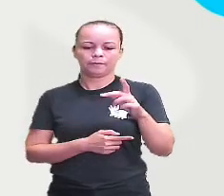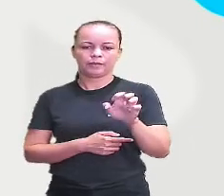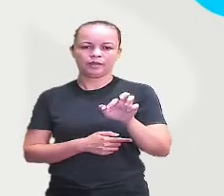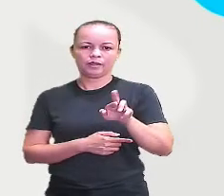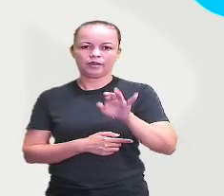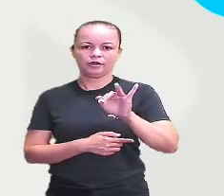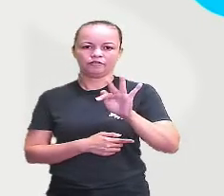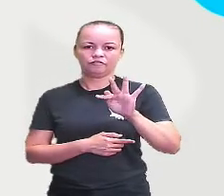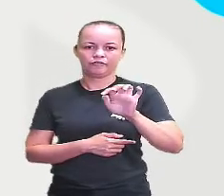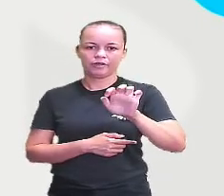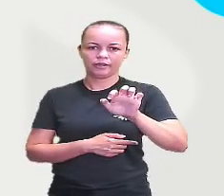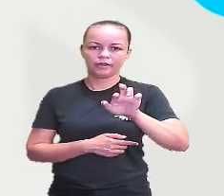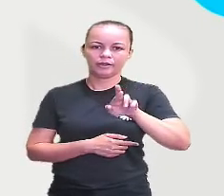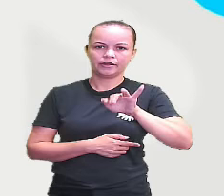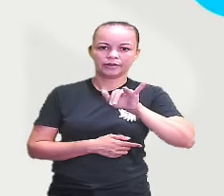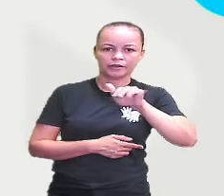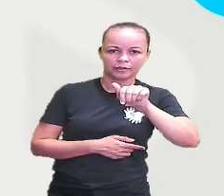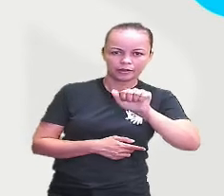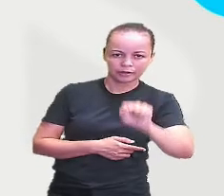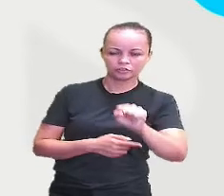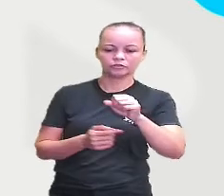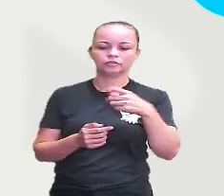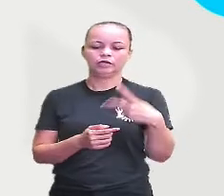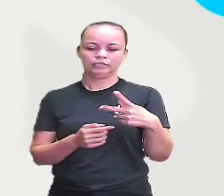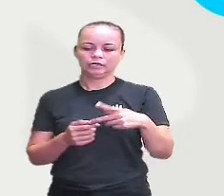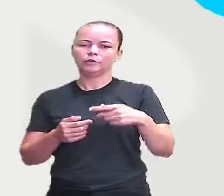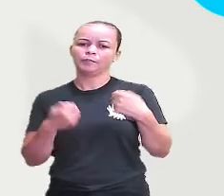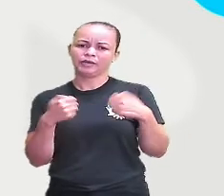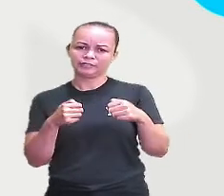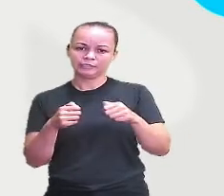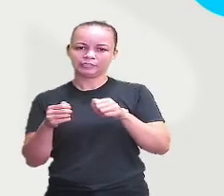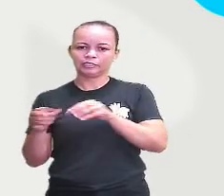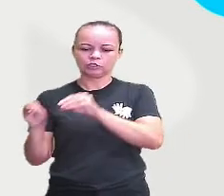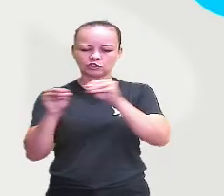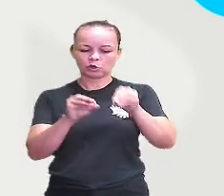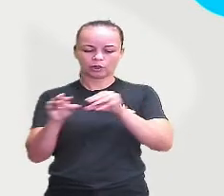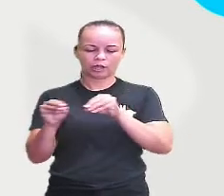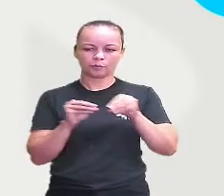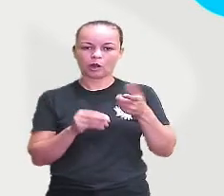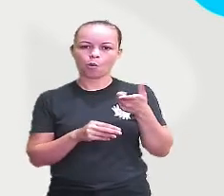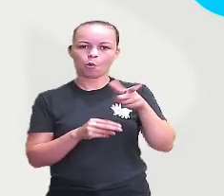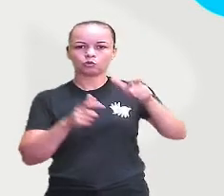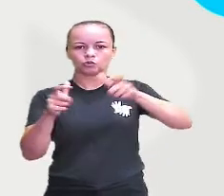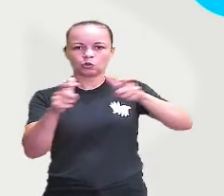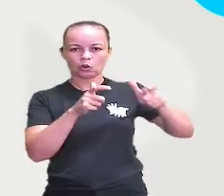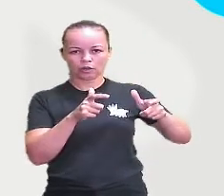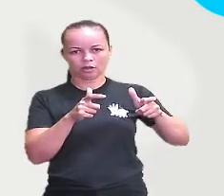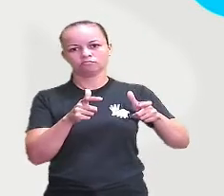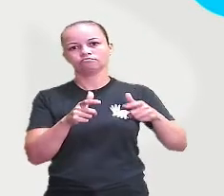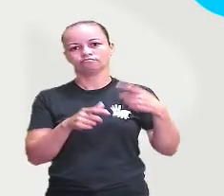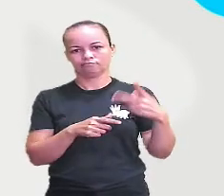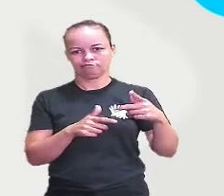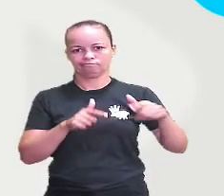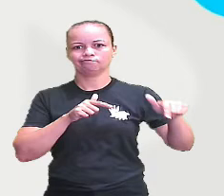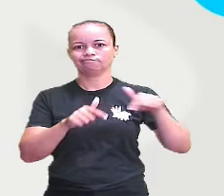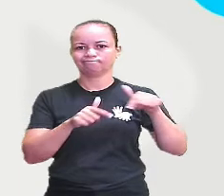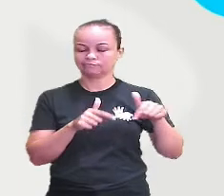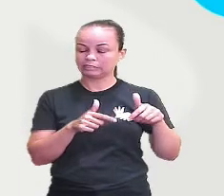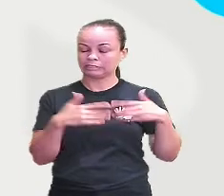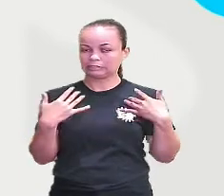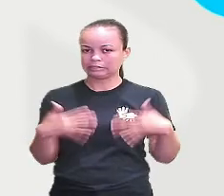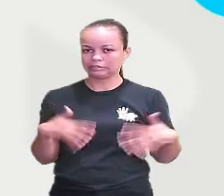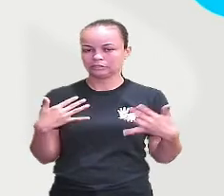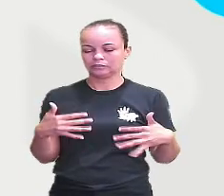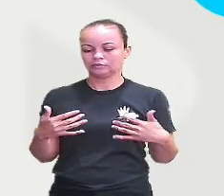regiões centrais, sendo obrigados diariamente a se deslocarem para essa região. Olha o deslocamento desse trabalhador.